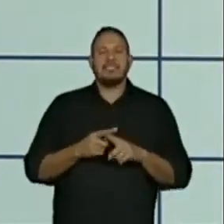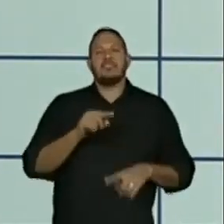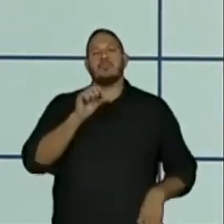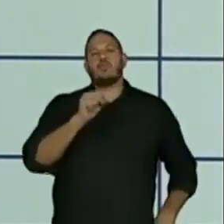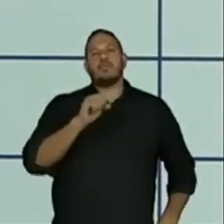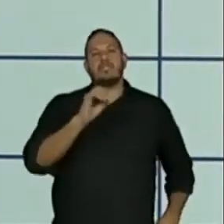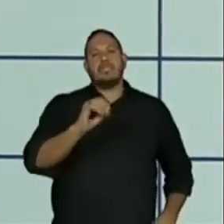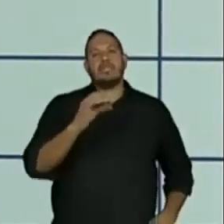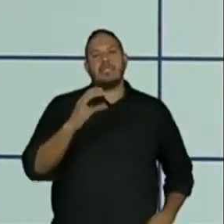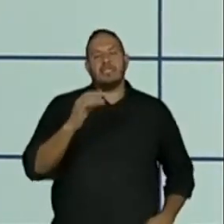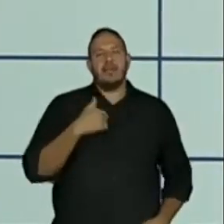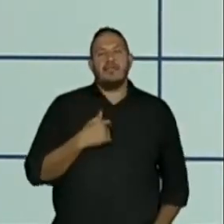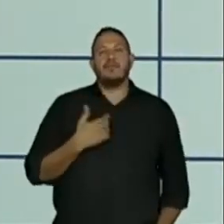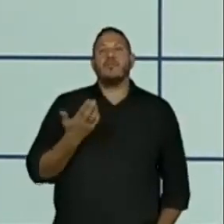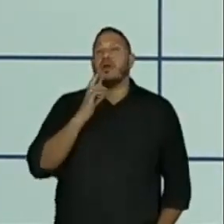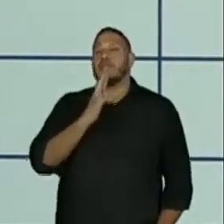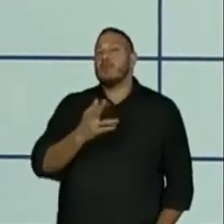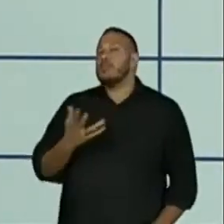2 vezes 80 centavos. Quanto dá?